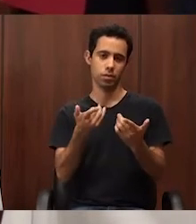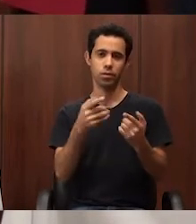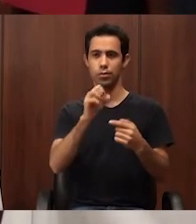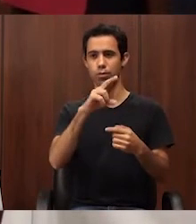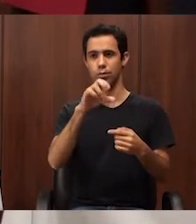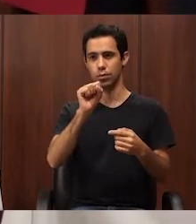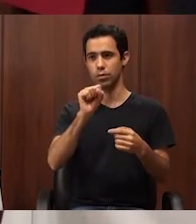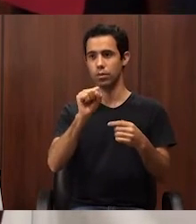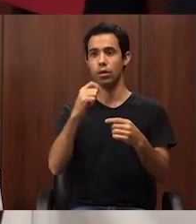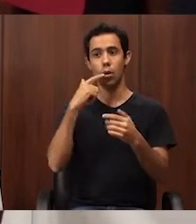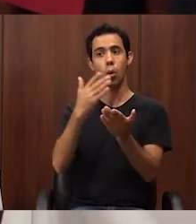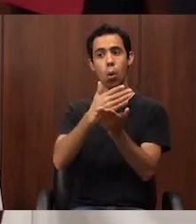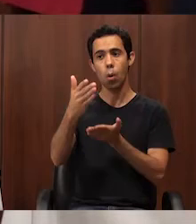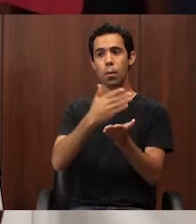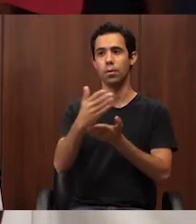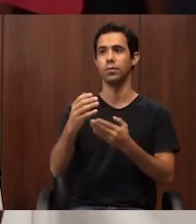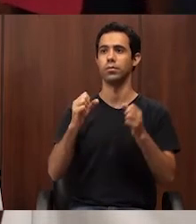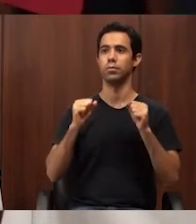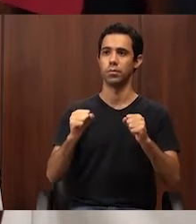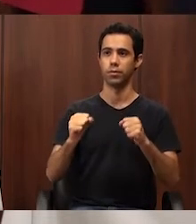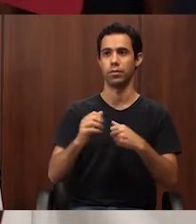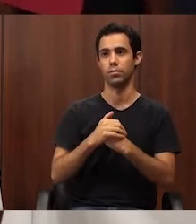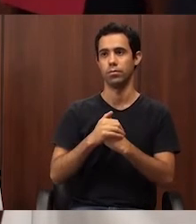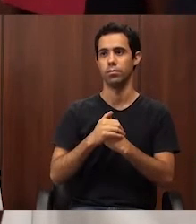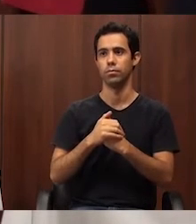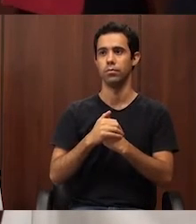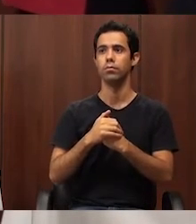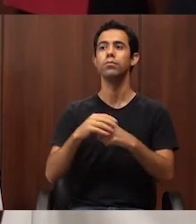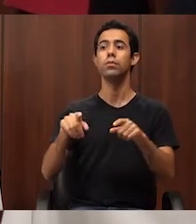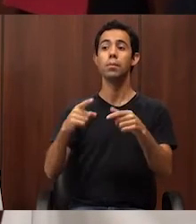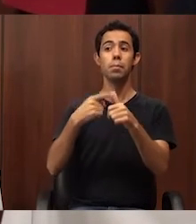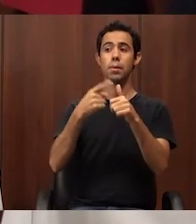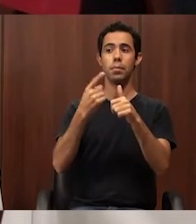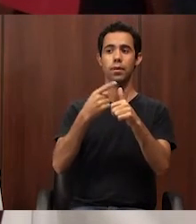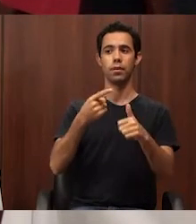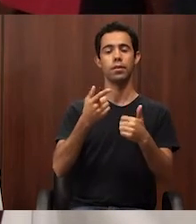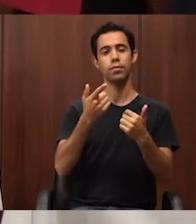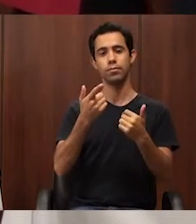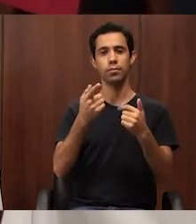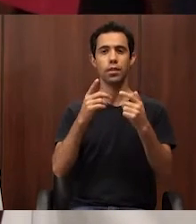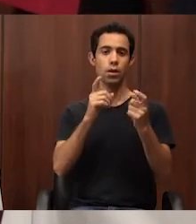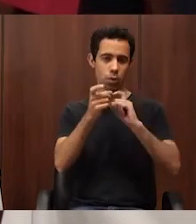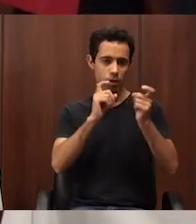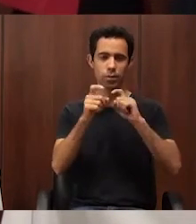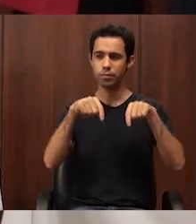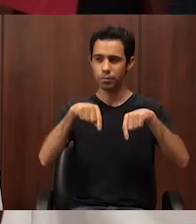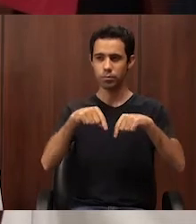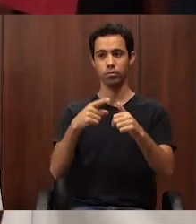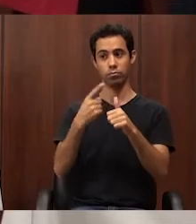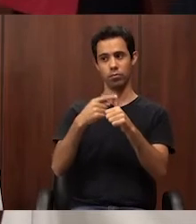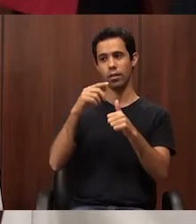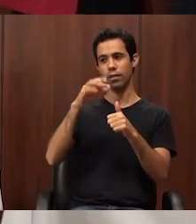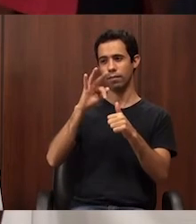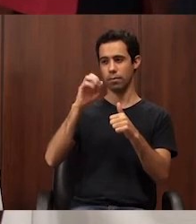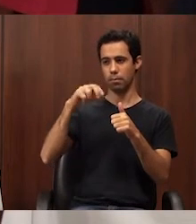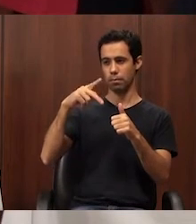que é realmente um pedido que eu tinha feito naquela primeira reunião, quando eu acho que nem existia a FIPESP, né.